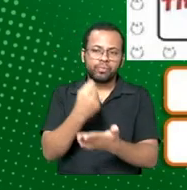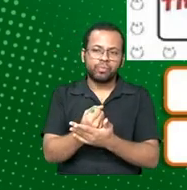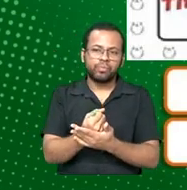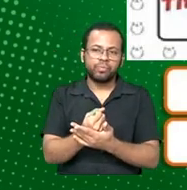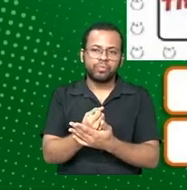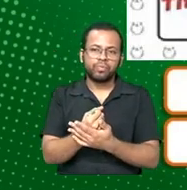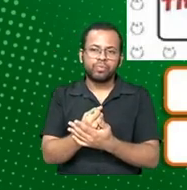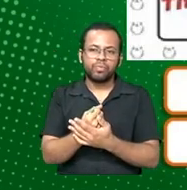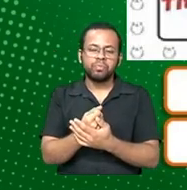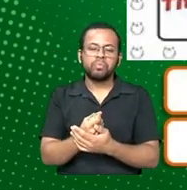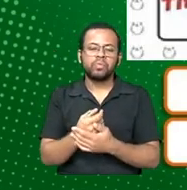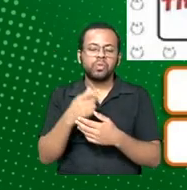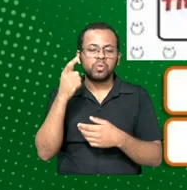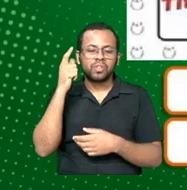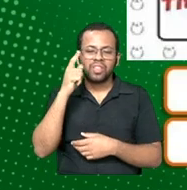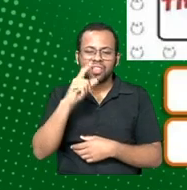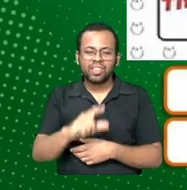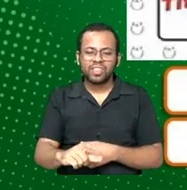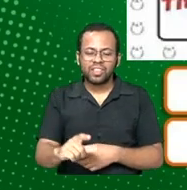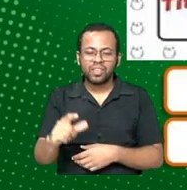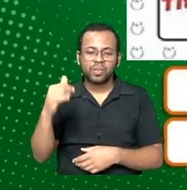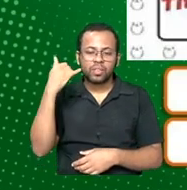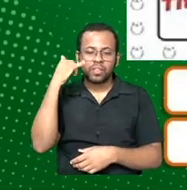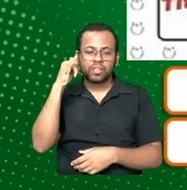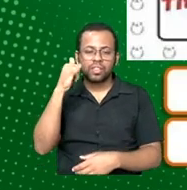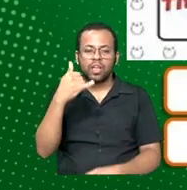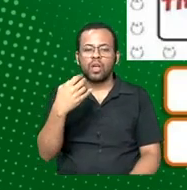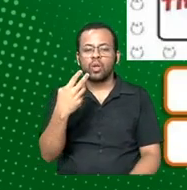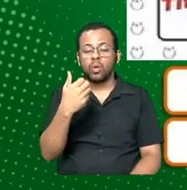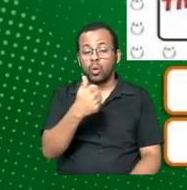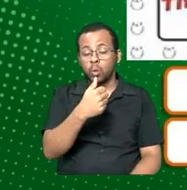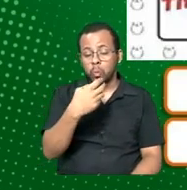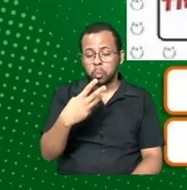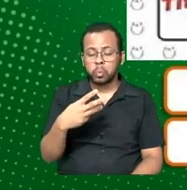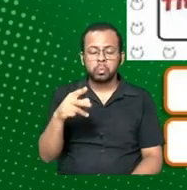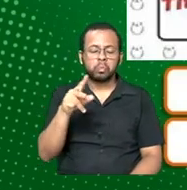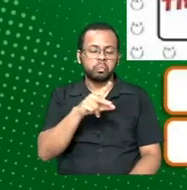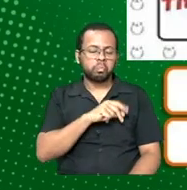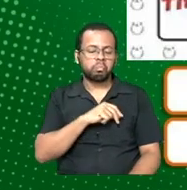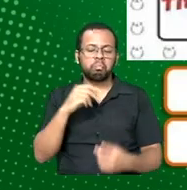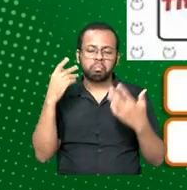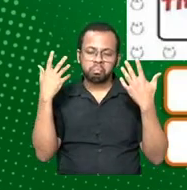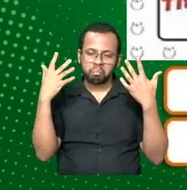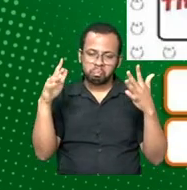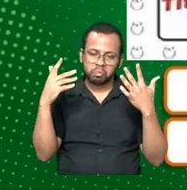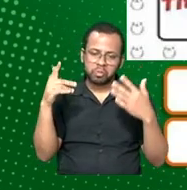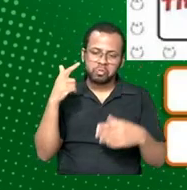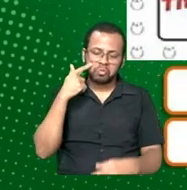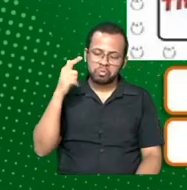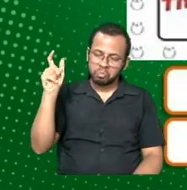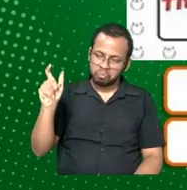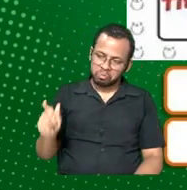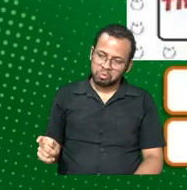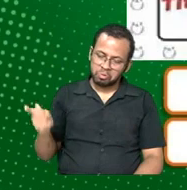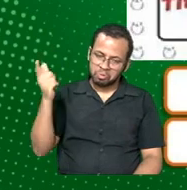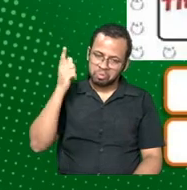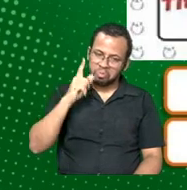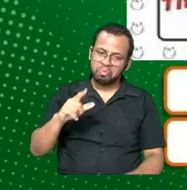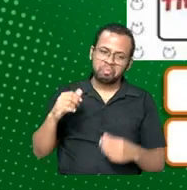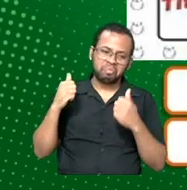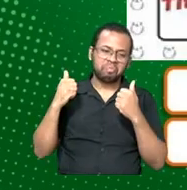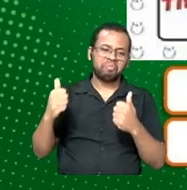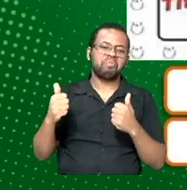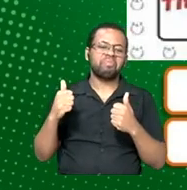e faturou um iPhone 13 que é isso ô mulher tu mandou bem demais